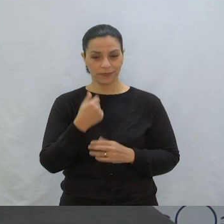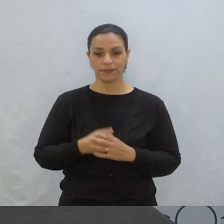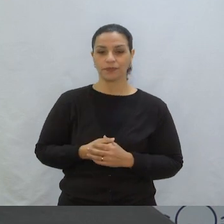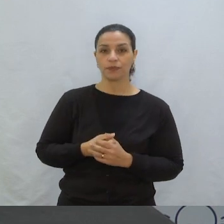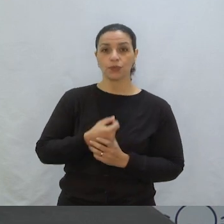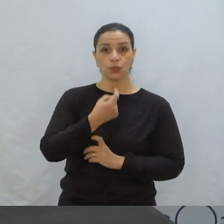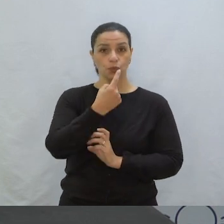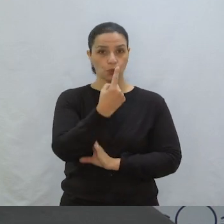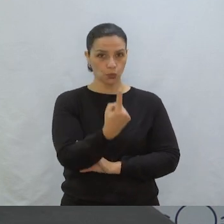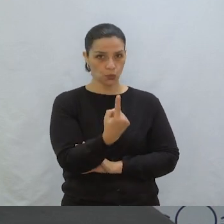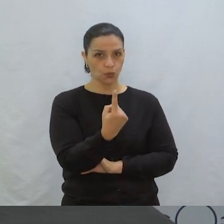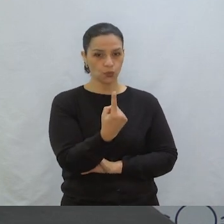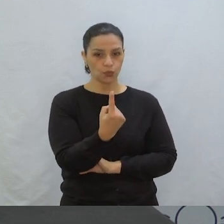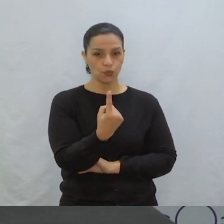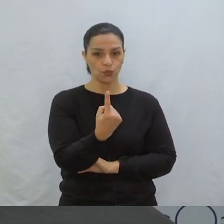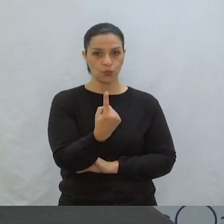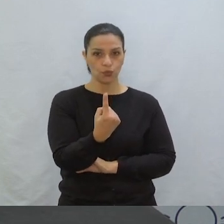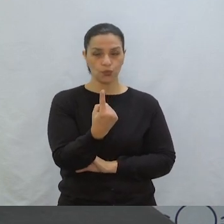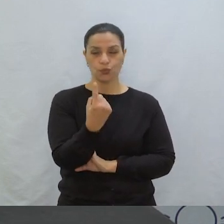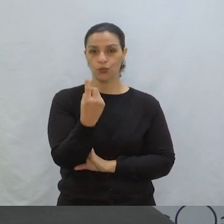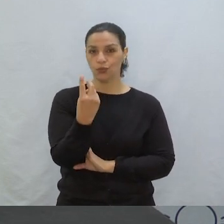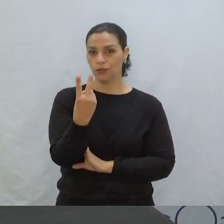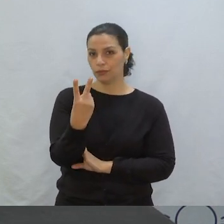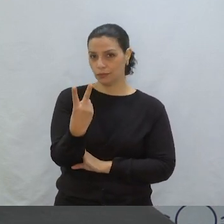agora. Vamos lá?